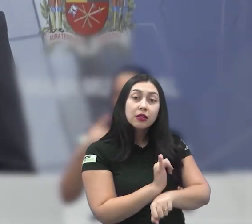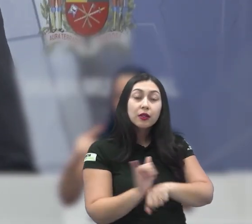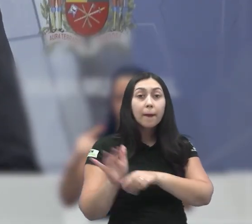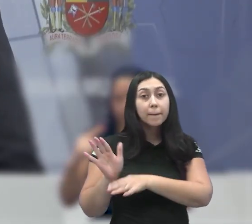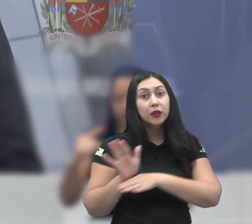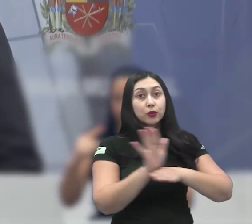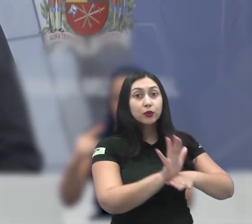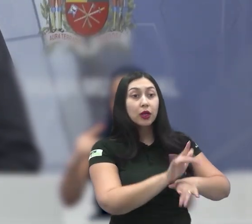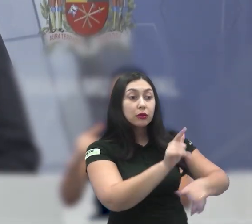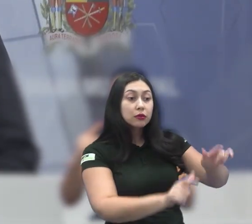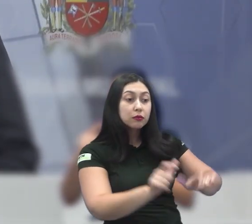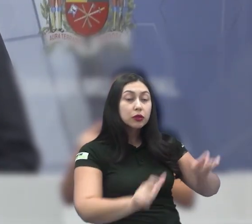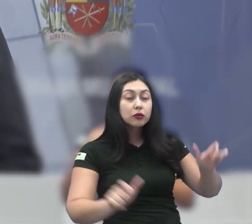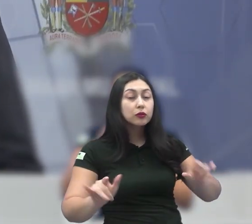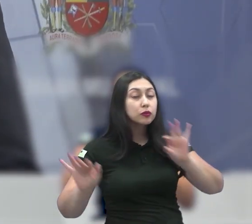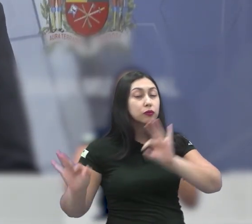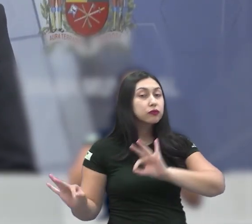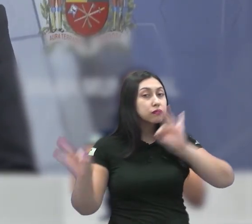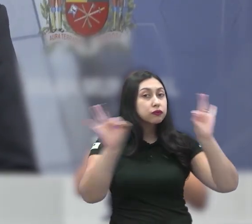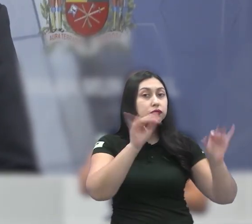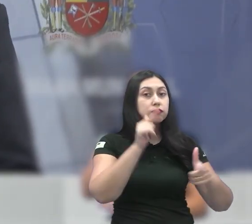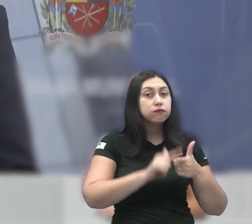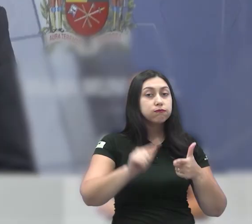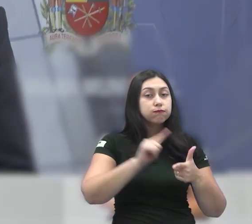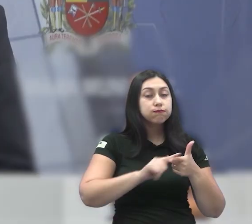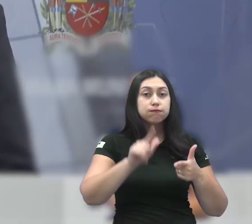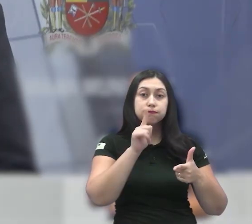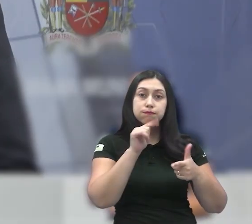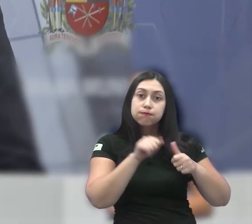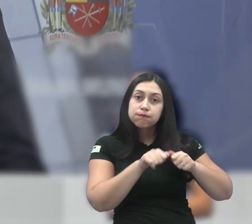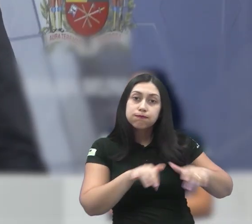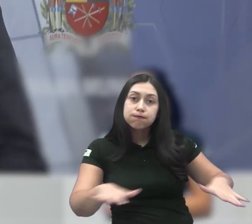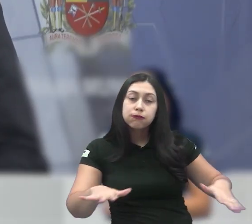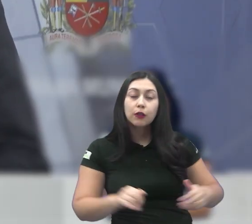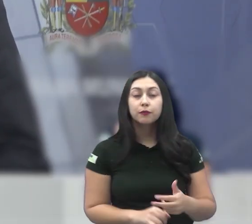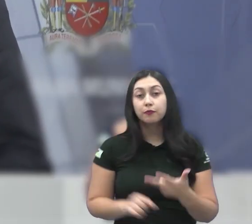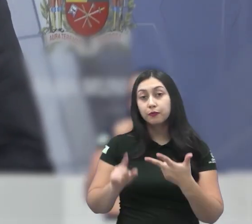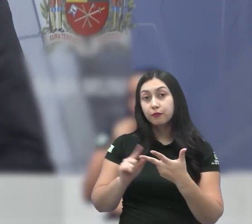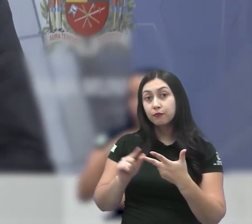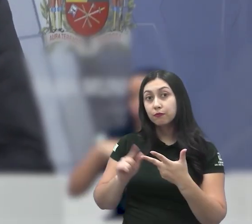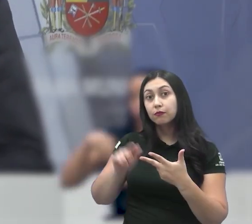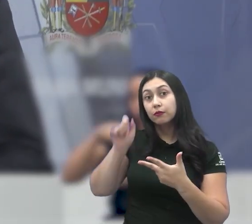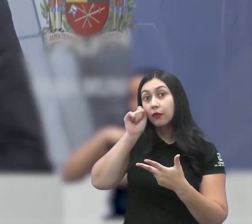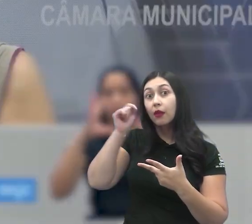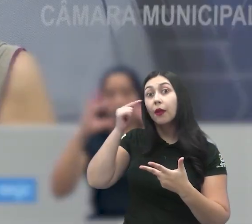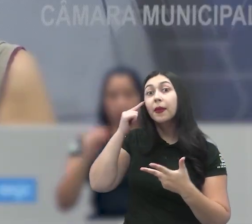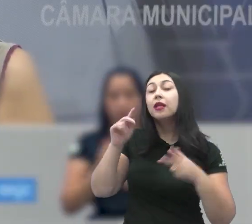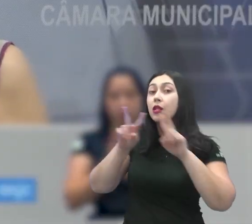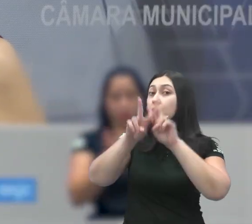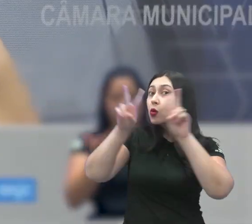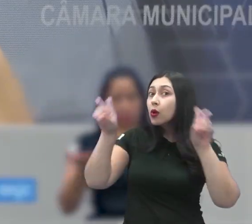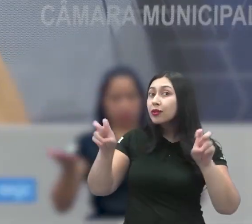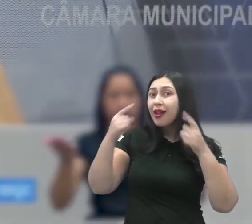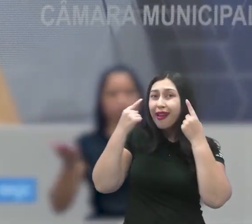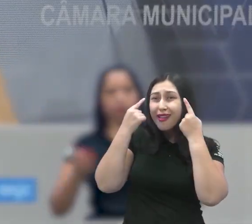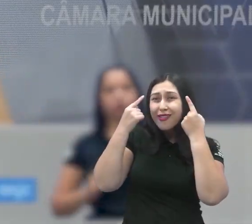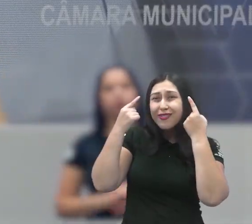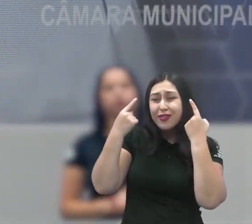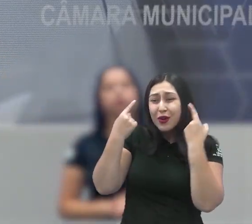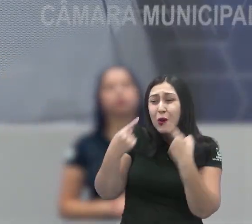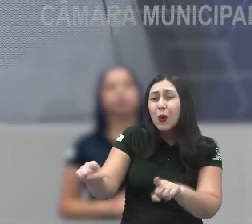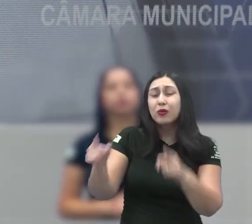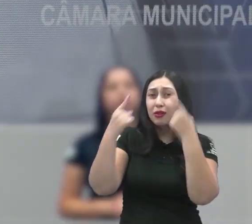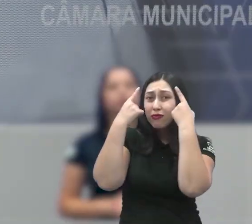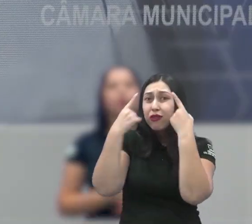que criava mecanismos para auxiliar moradores a acompanhar problemas na distribuição de água. No tema do combate à